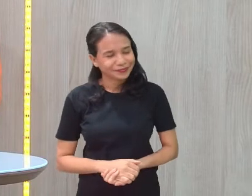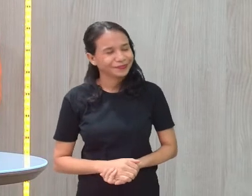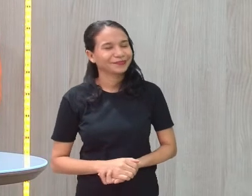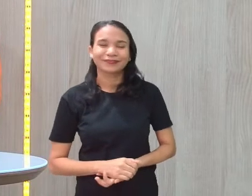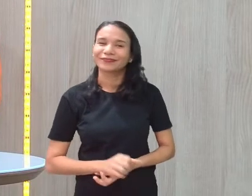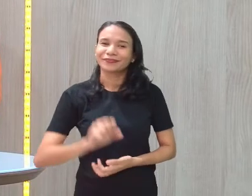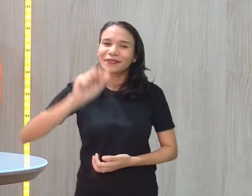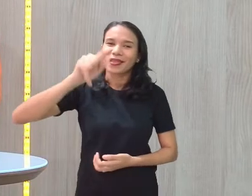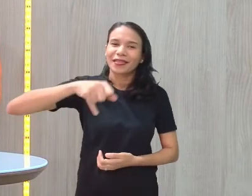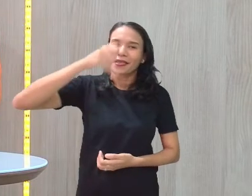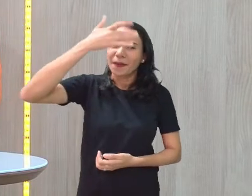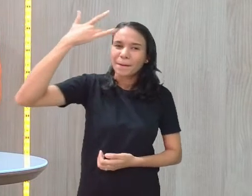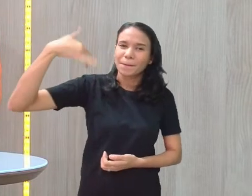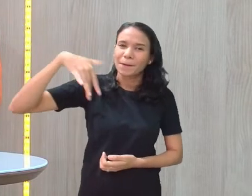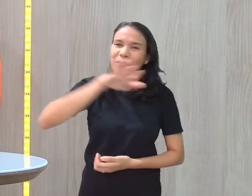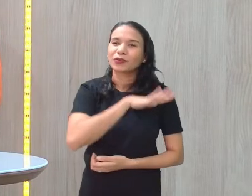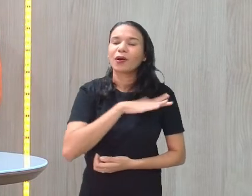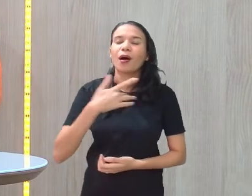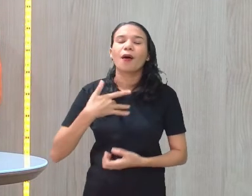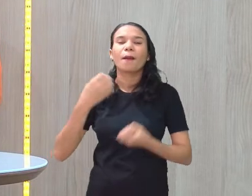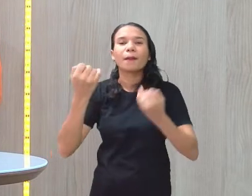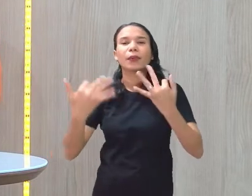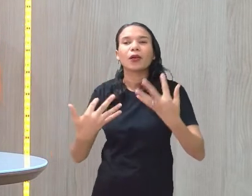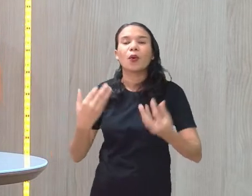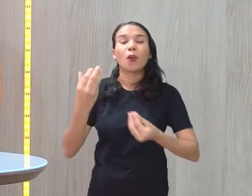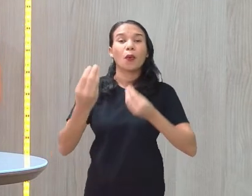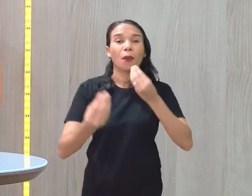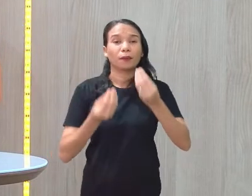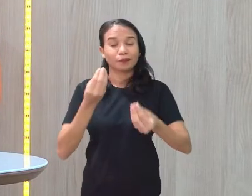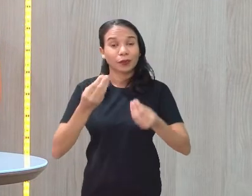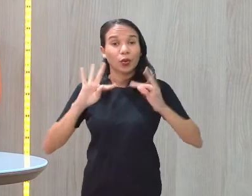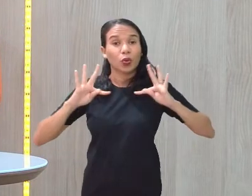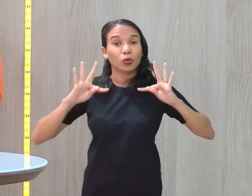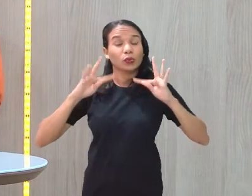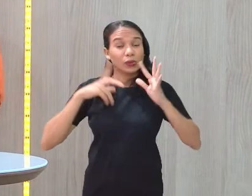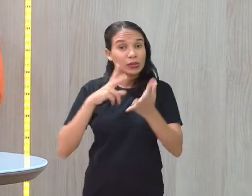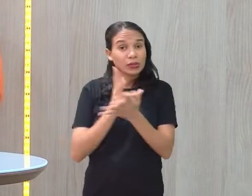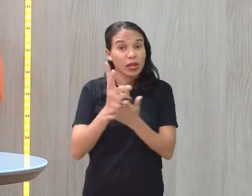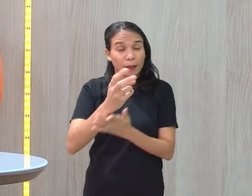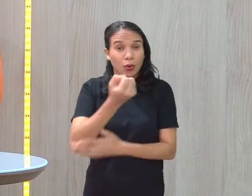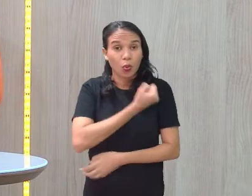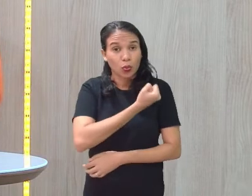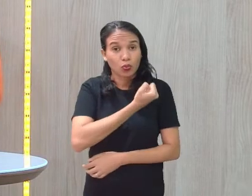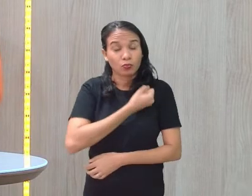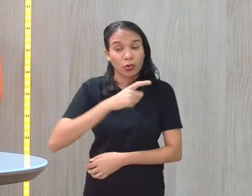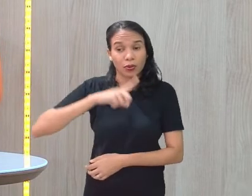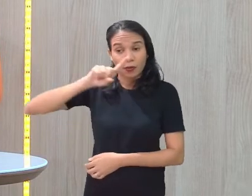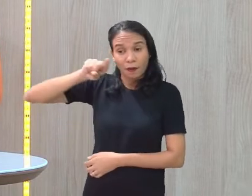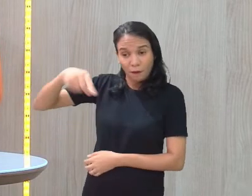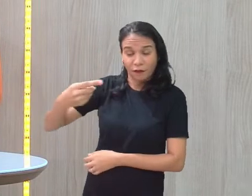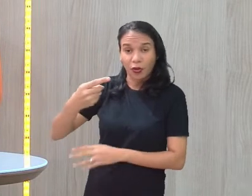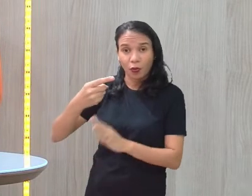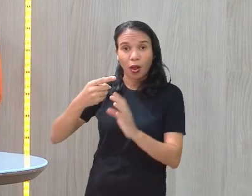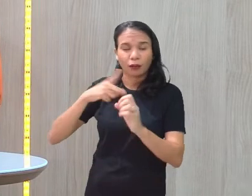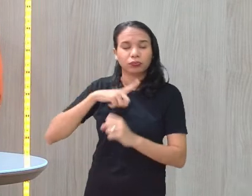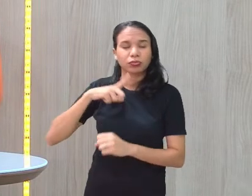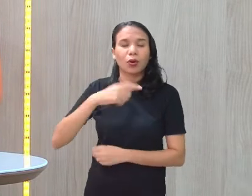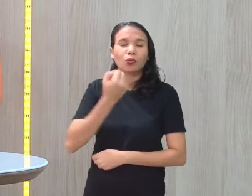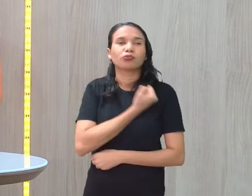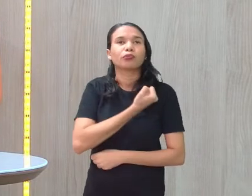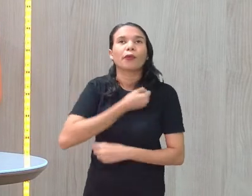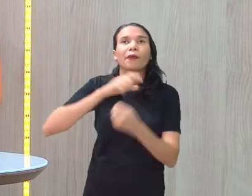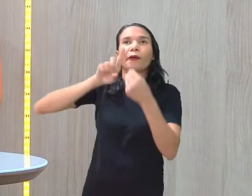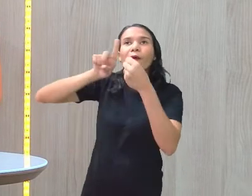Geralmente, pessoal, eu coloco da seguinte forma, eu digo que todo número tem uma vírgula atrás dele, tá certo? E quando a gente